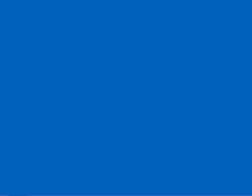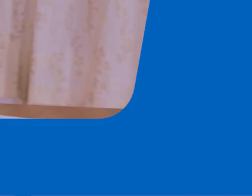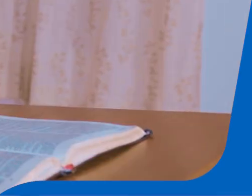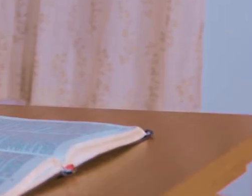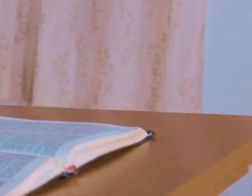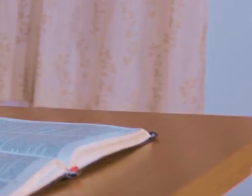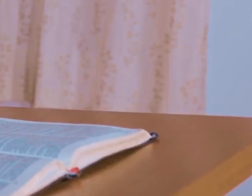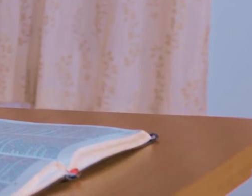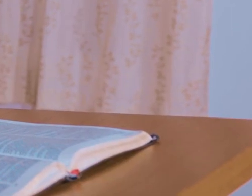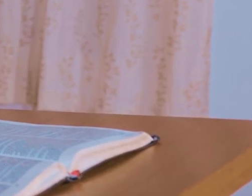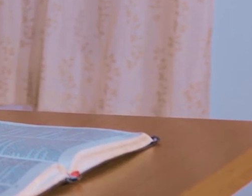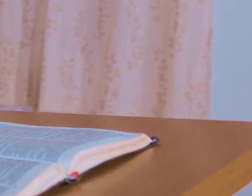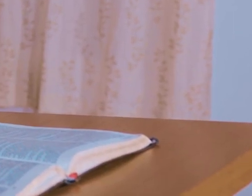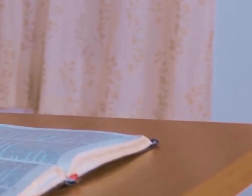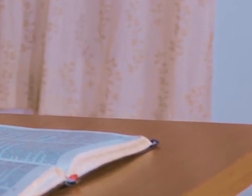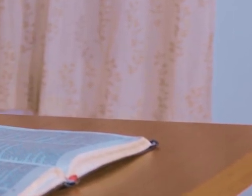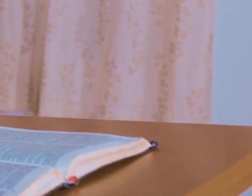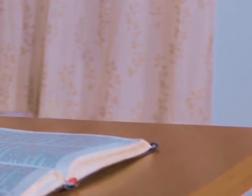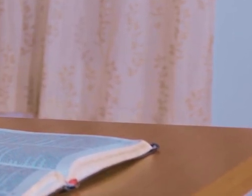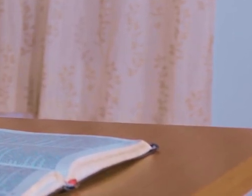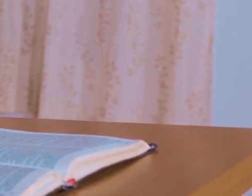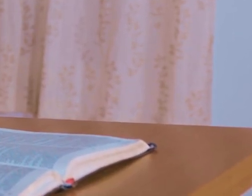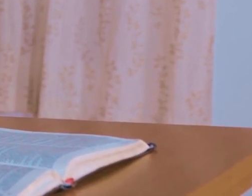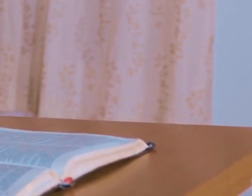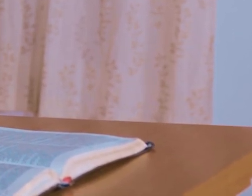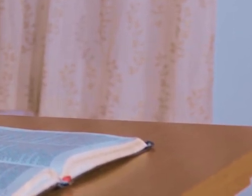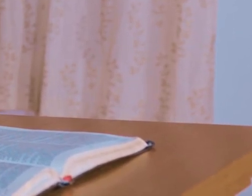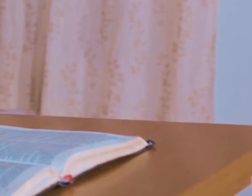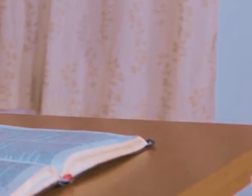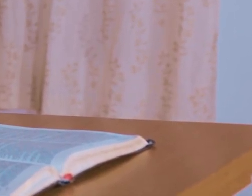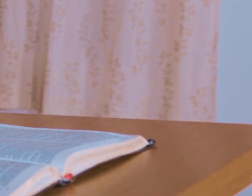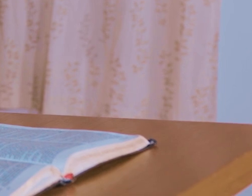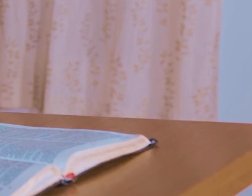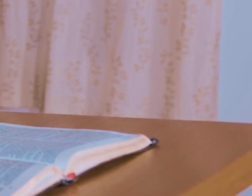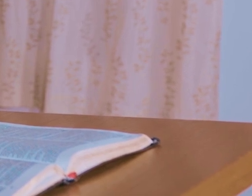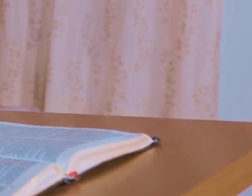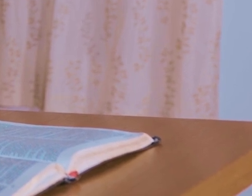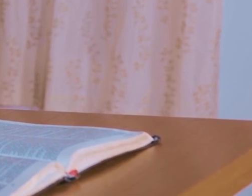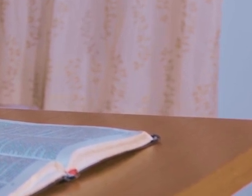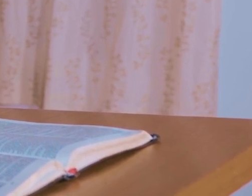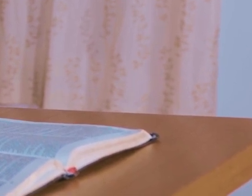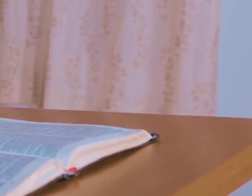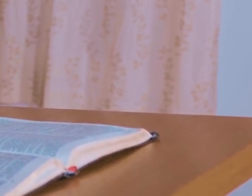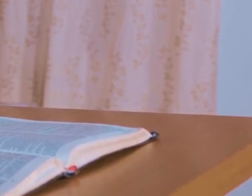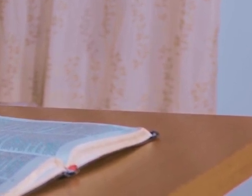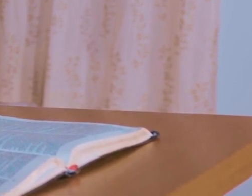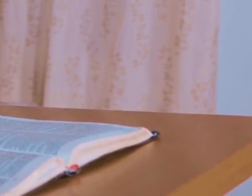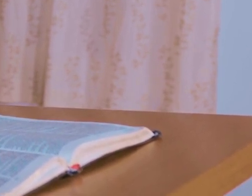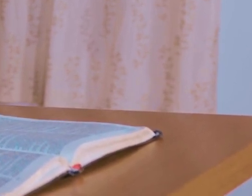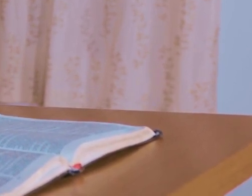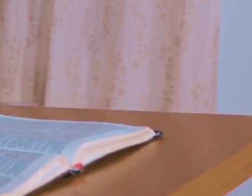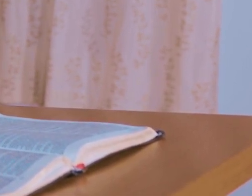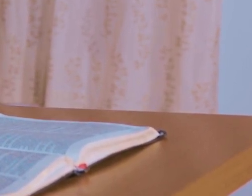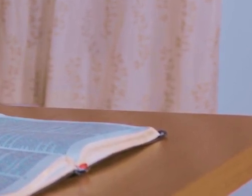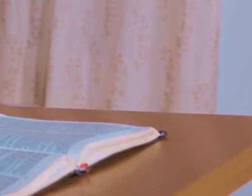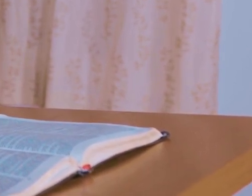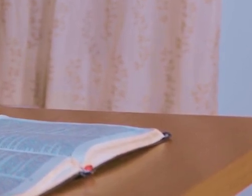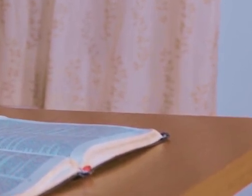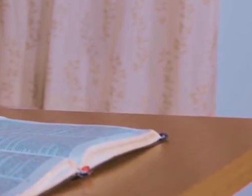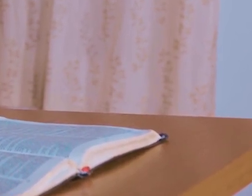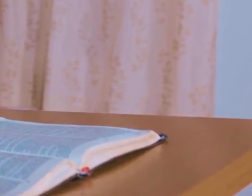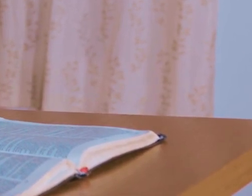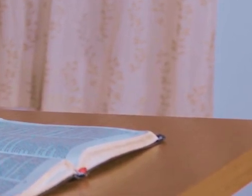Se de alguma forma essa mensagem tocou o seu coração, compartilhe com seus amigos e